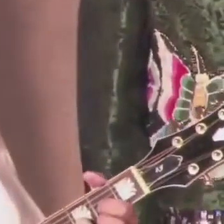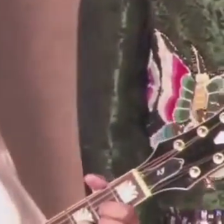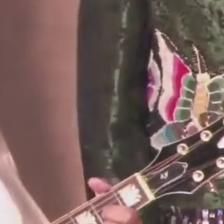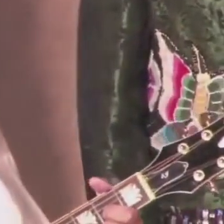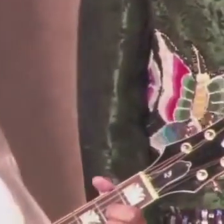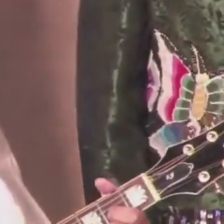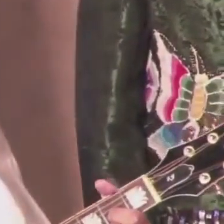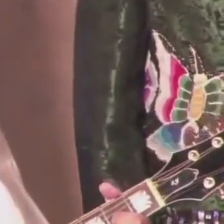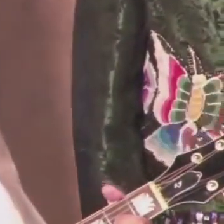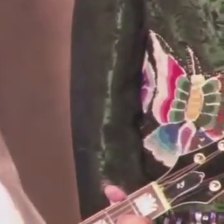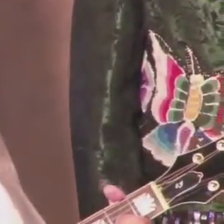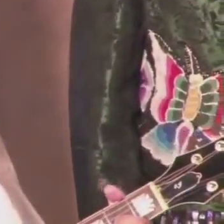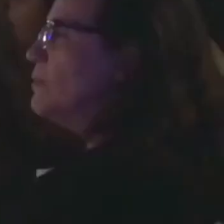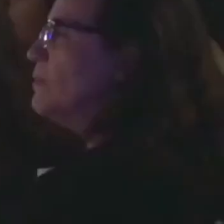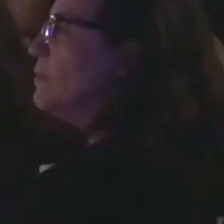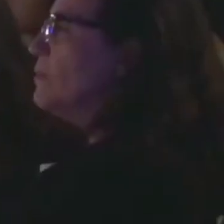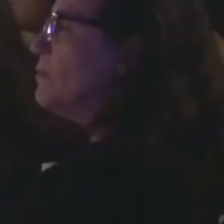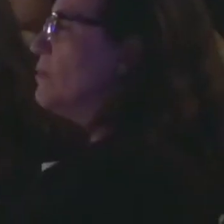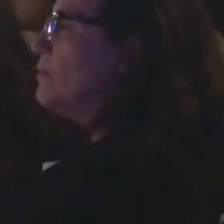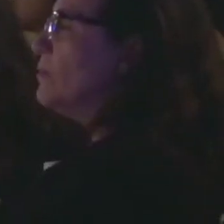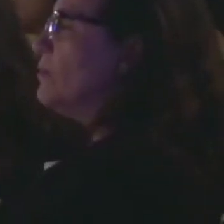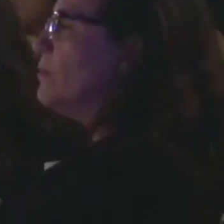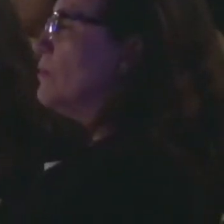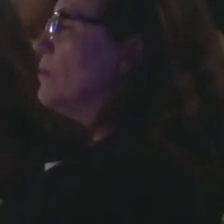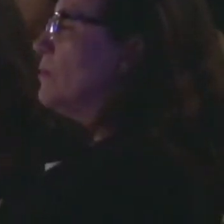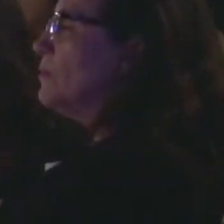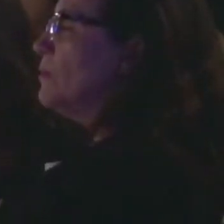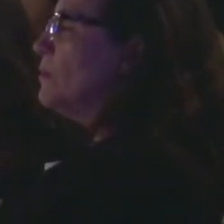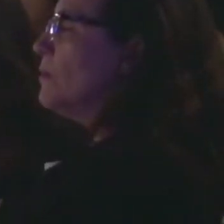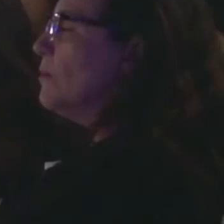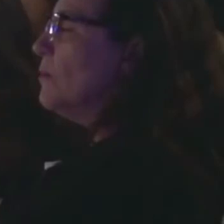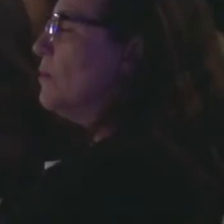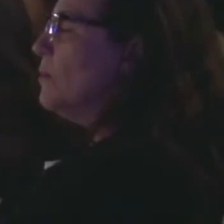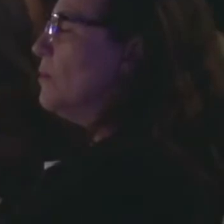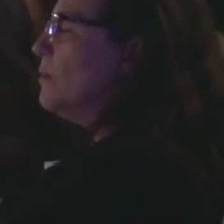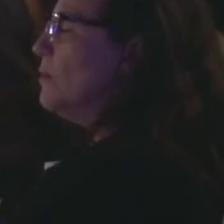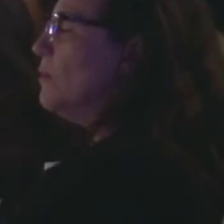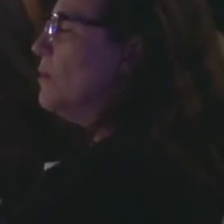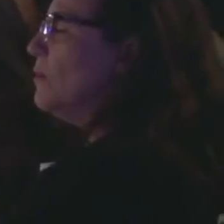non si è fermato mai un momento,